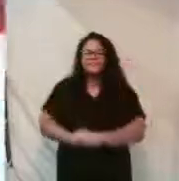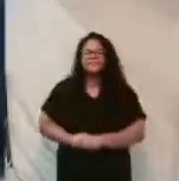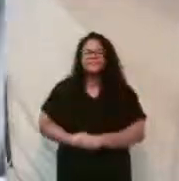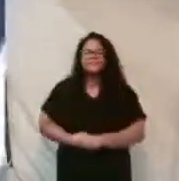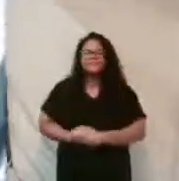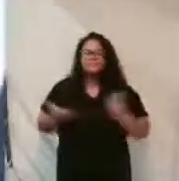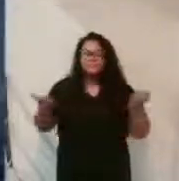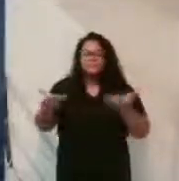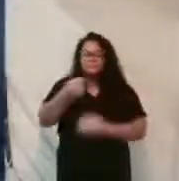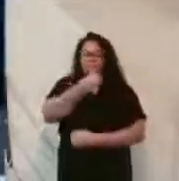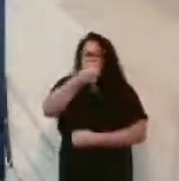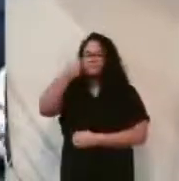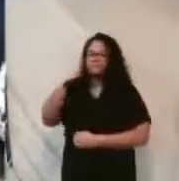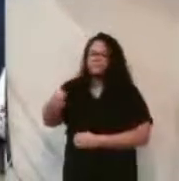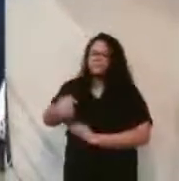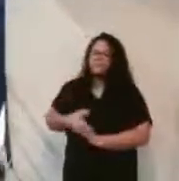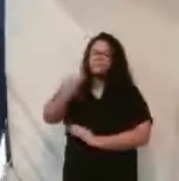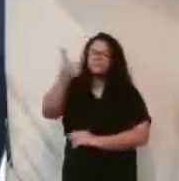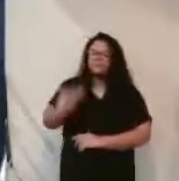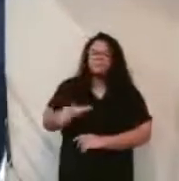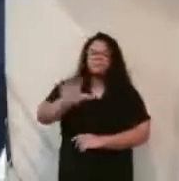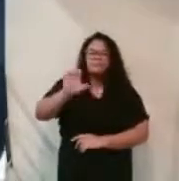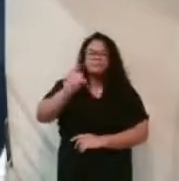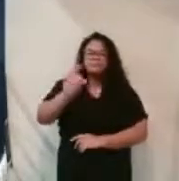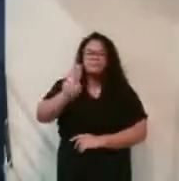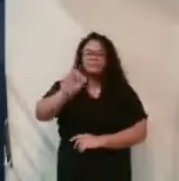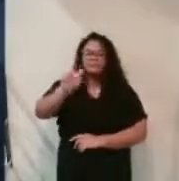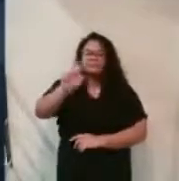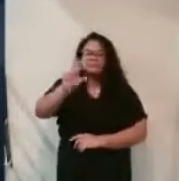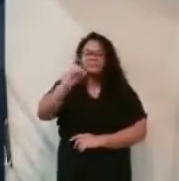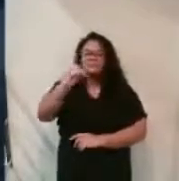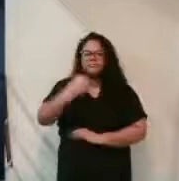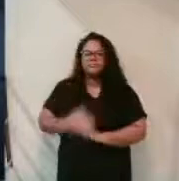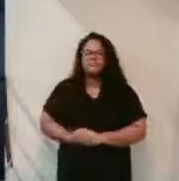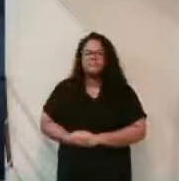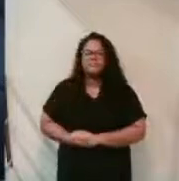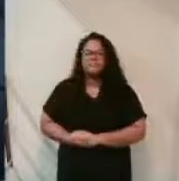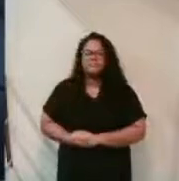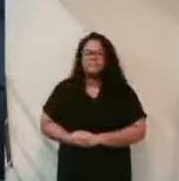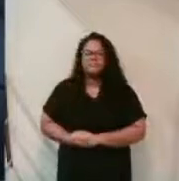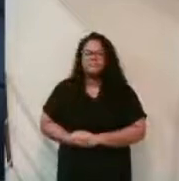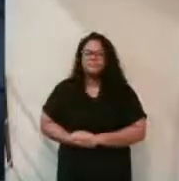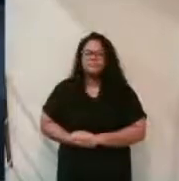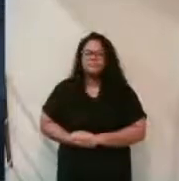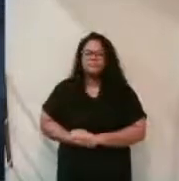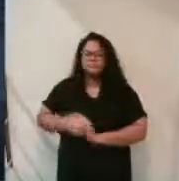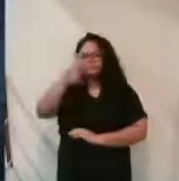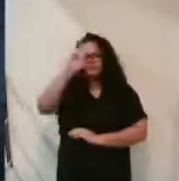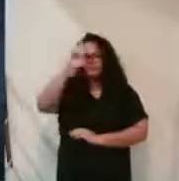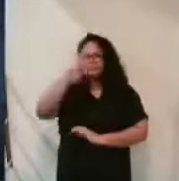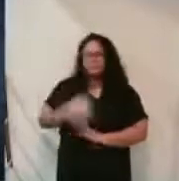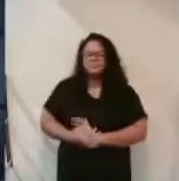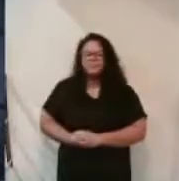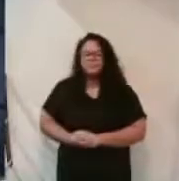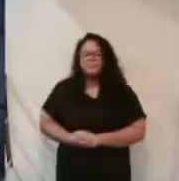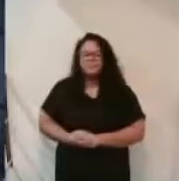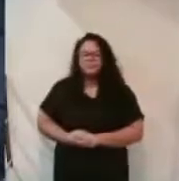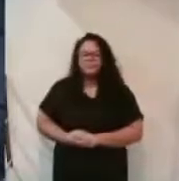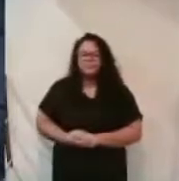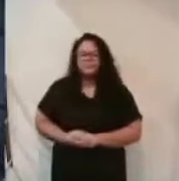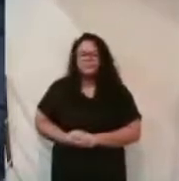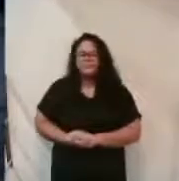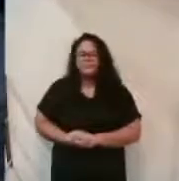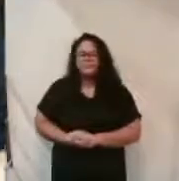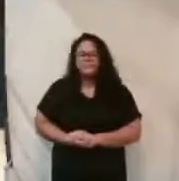Passando a palavra agora para o doutor Eduardo Elvino Salles de Lima, diretor de licenciamento ambiental.